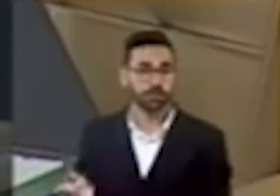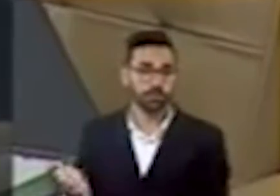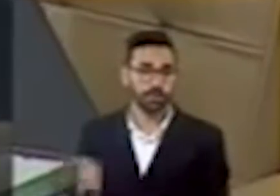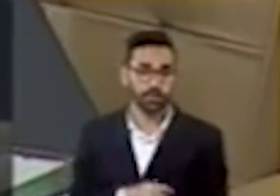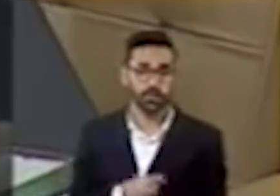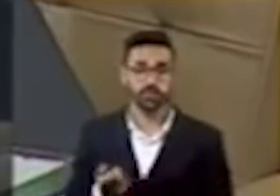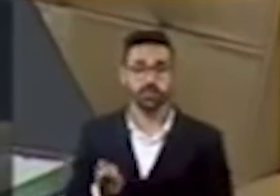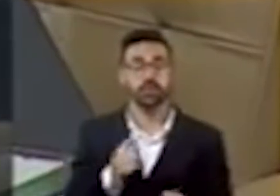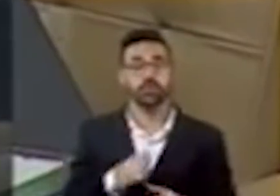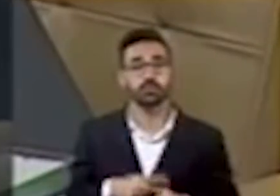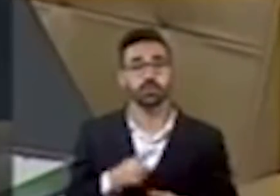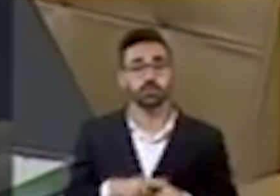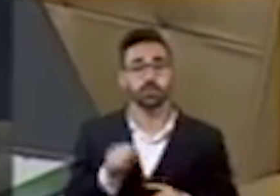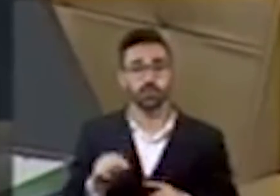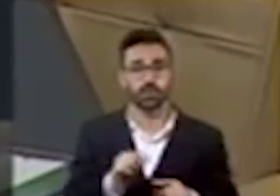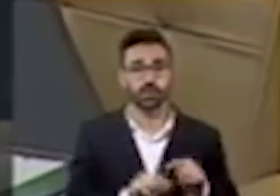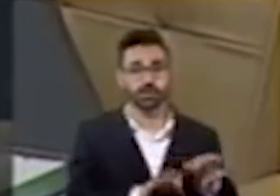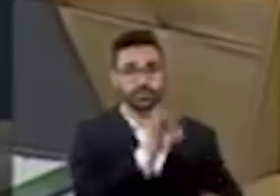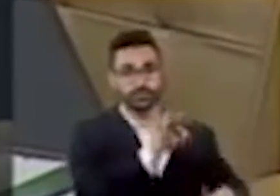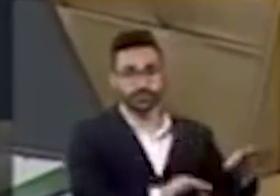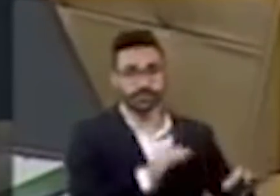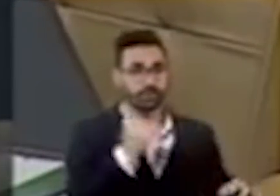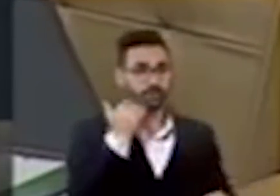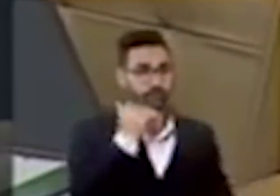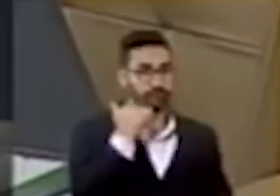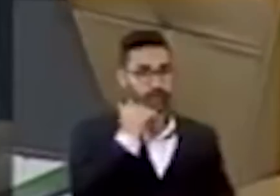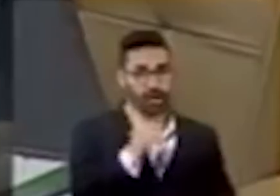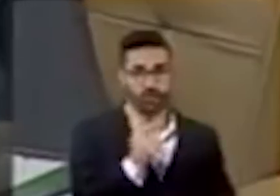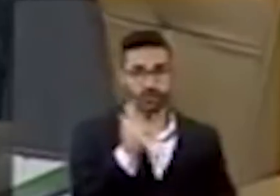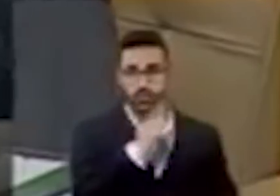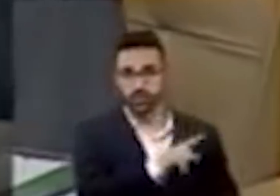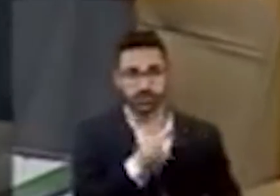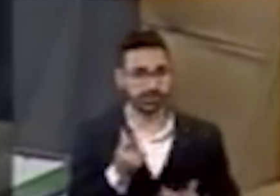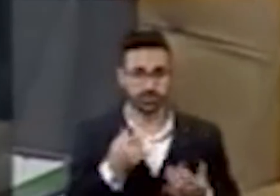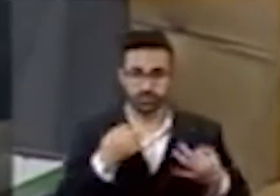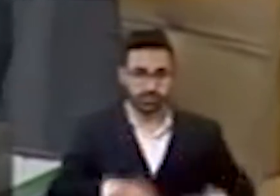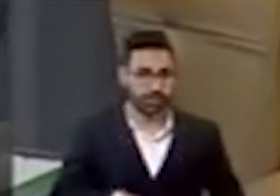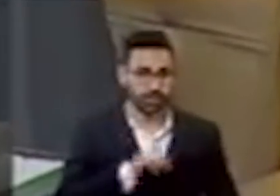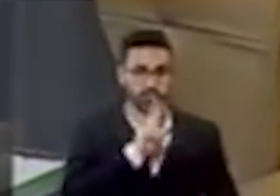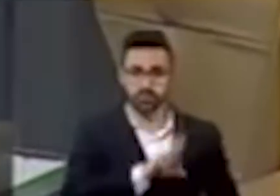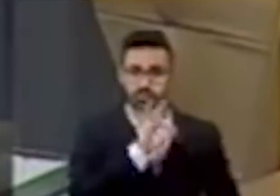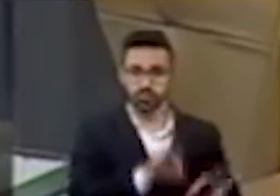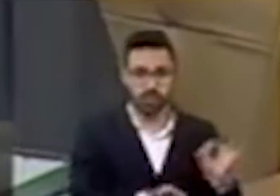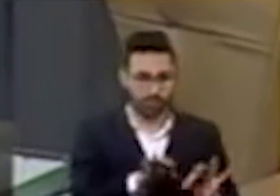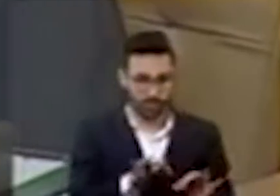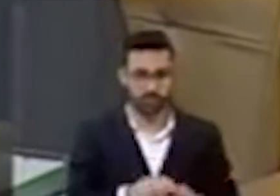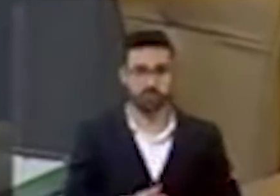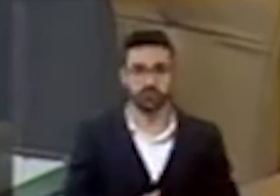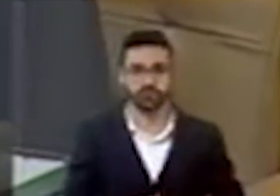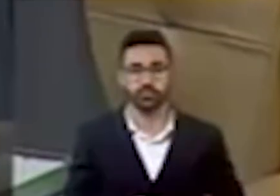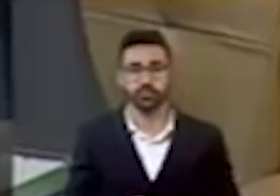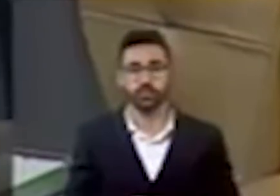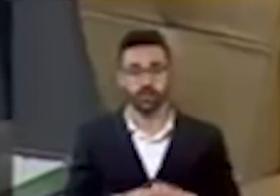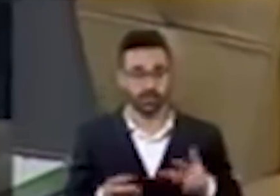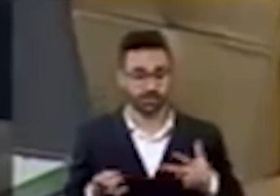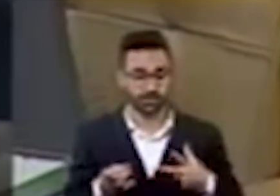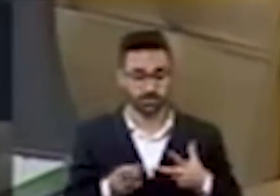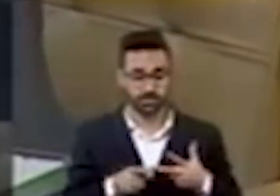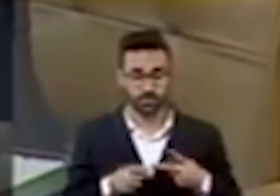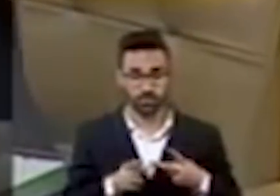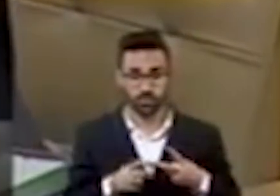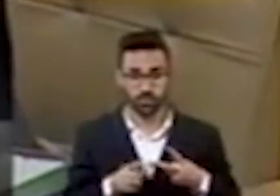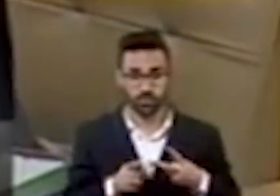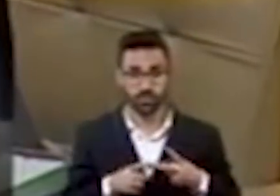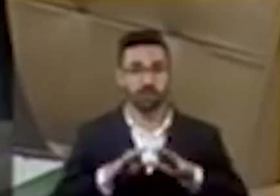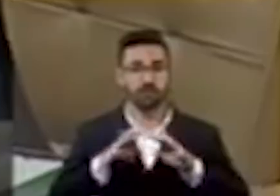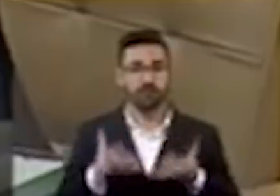que o sistema legal falha na entrega de um resultado moral ou politicamente aceitável. A segunda, como forma